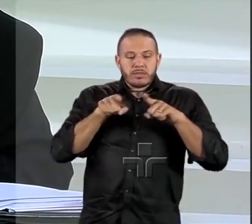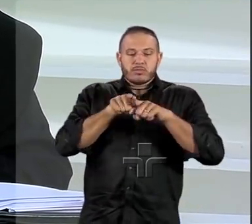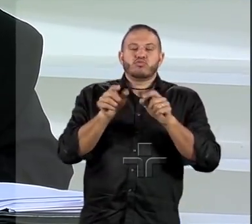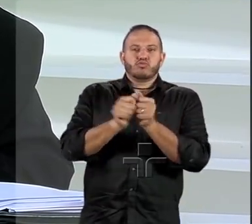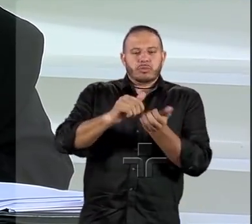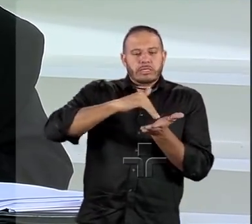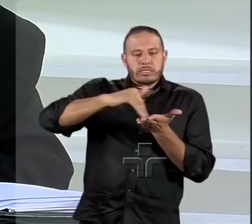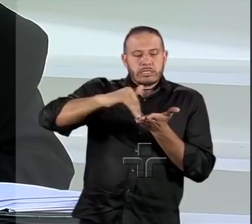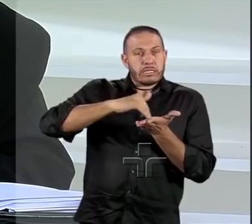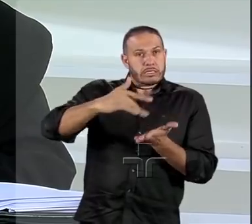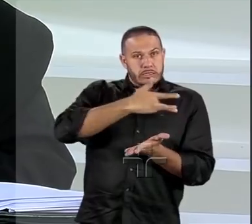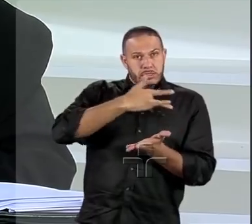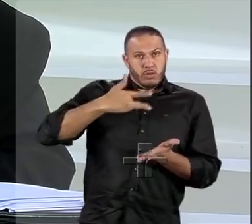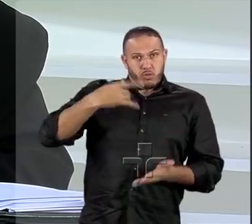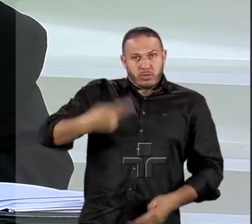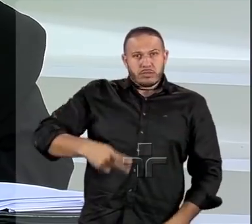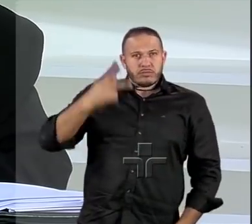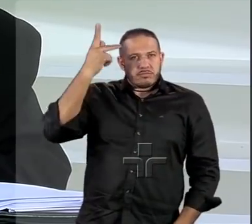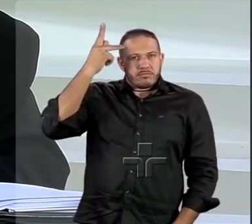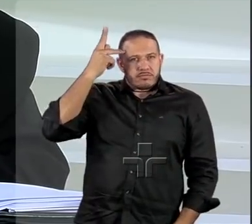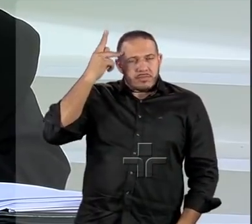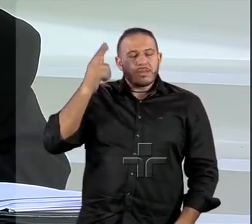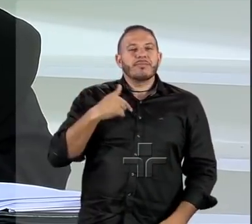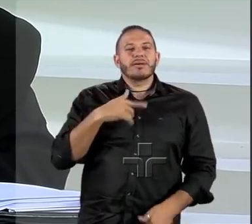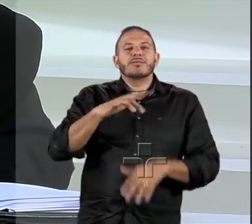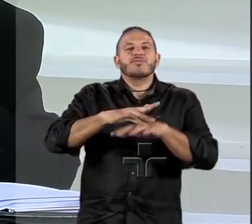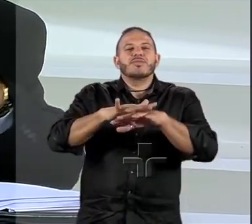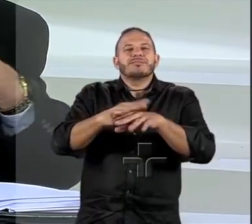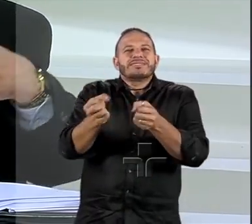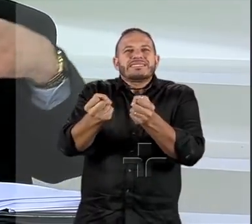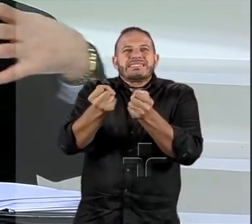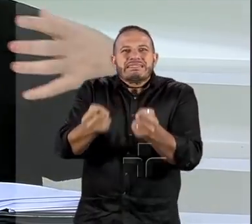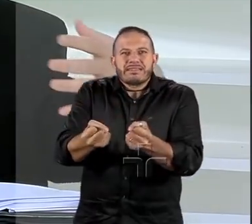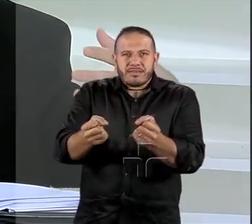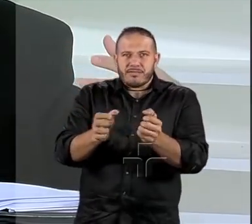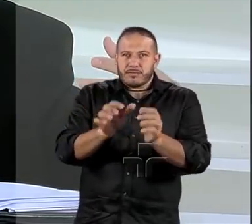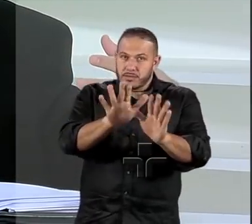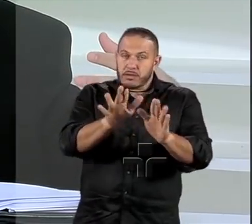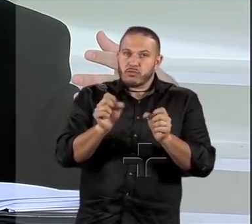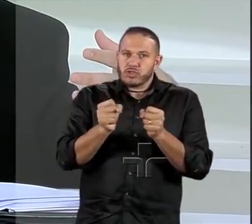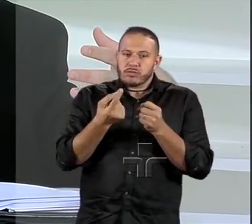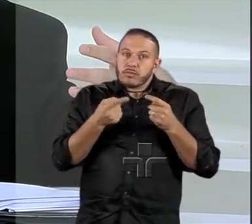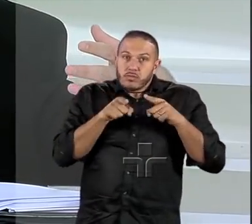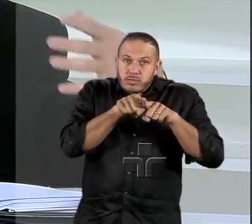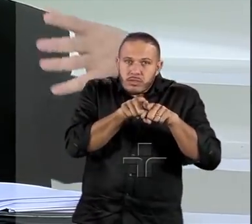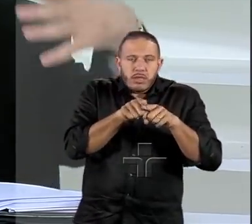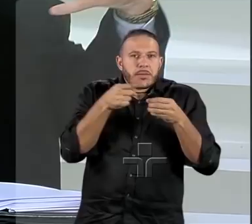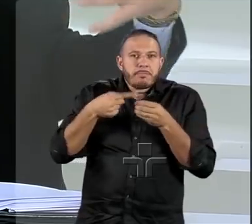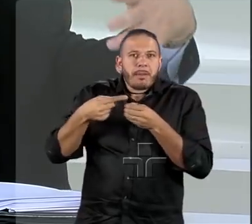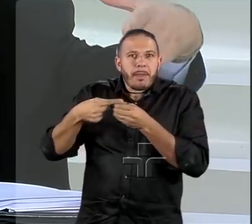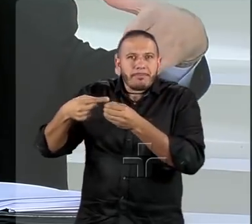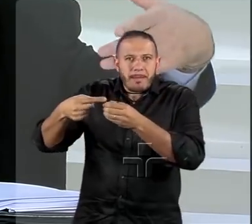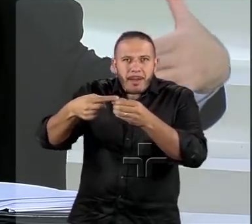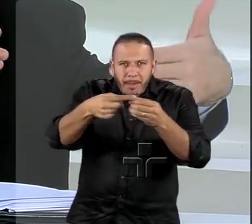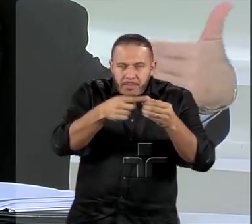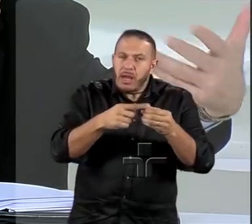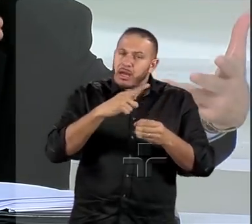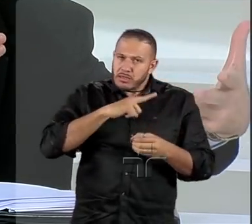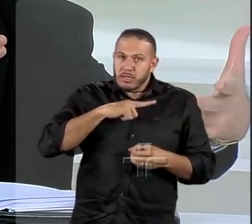Saúde do Estado para a questão da alta complexidade. Nós podemos consorciar municípios e termos